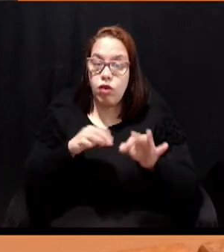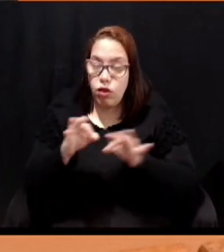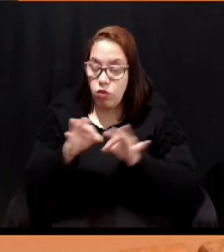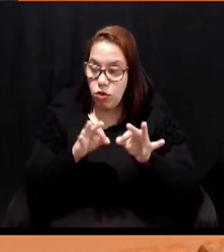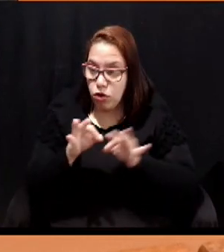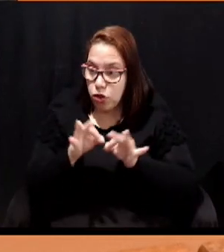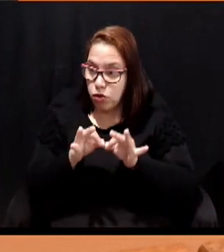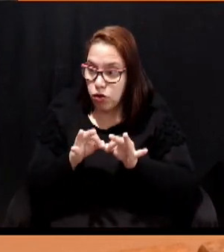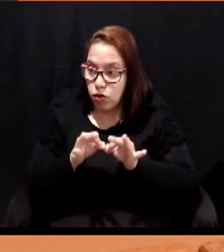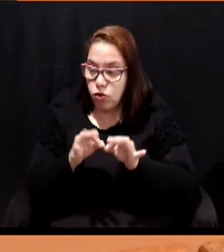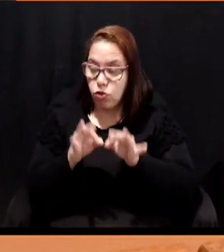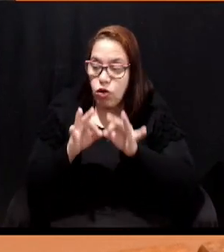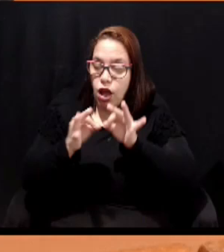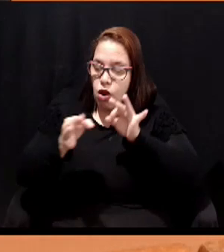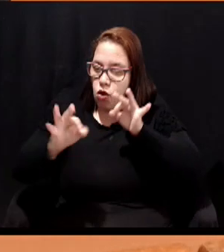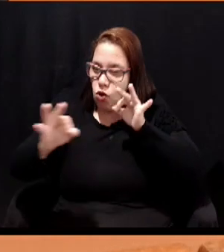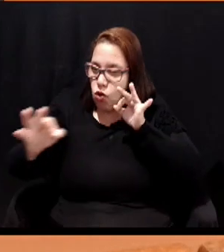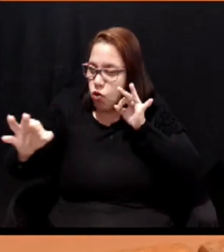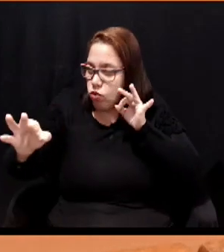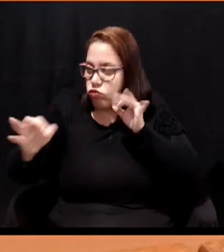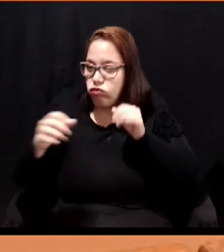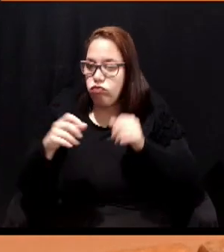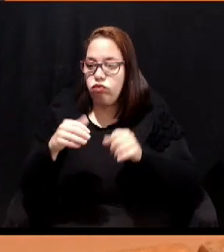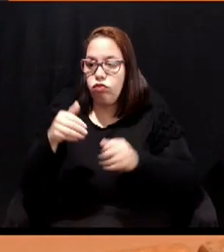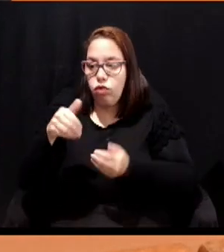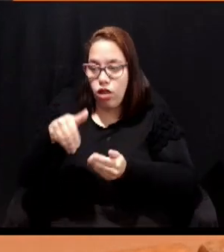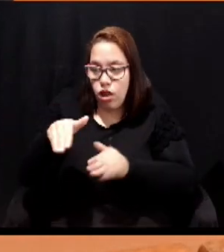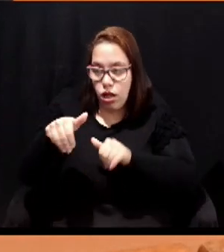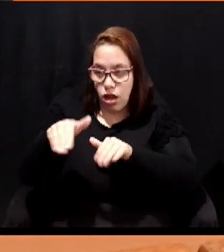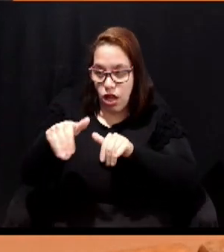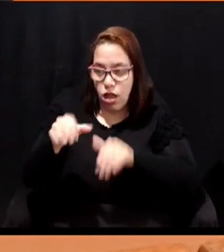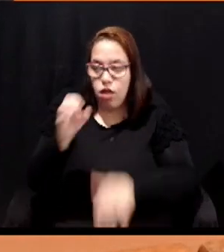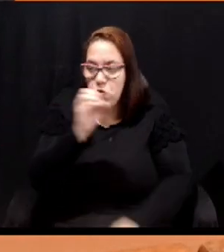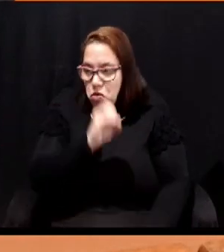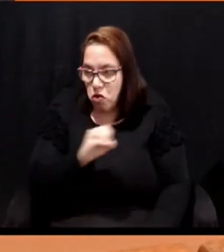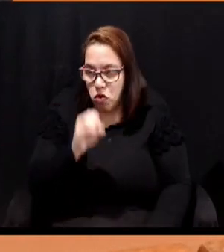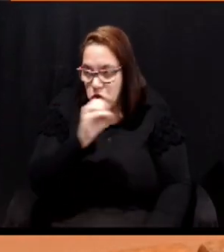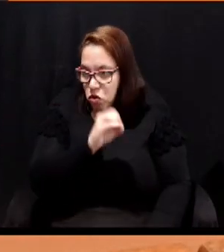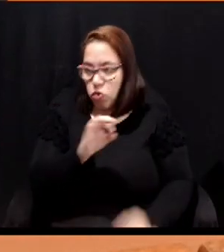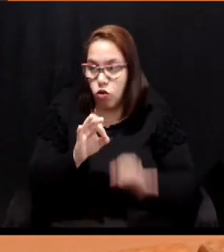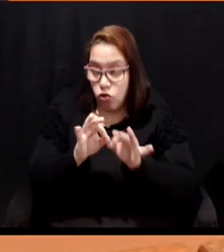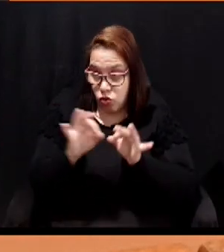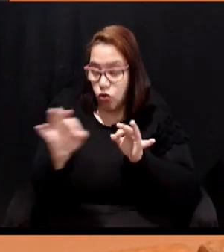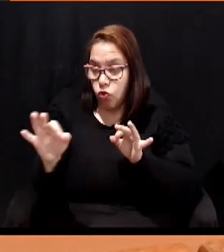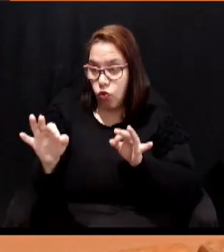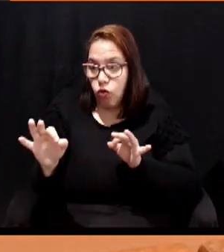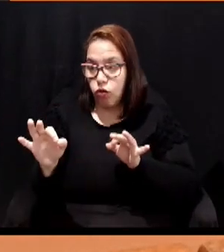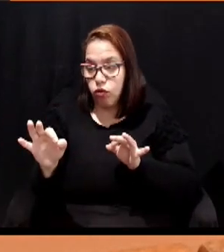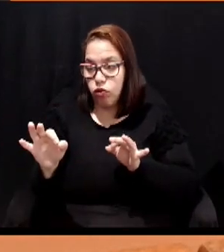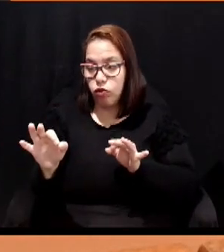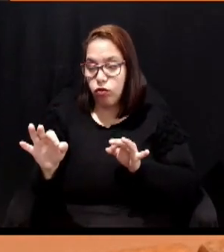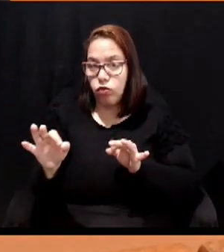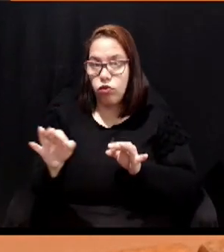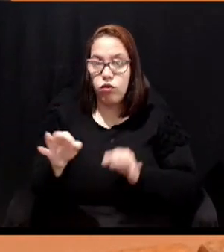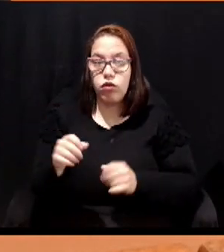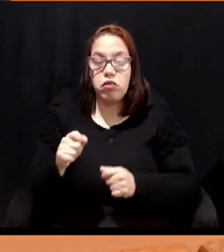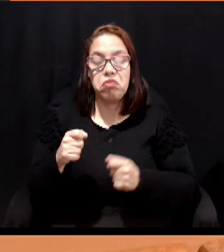longo prazo, setembro, outubro, né, vamos chamar isso de longo prazo, aí nós temos condições